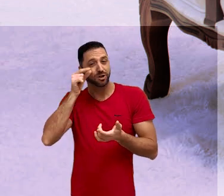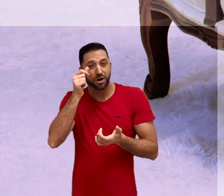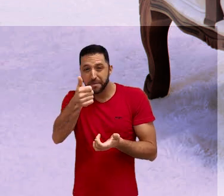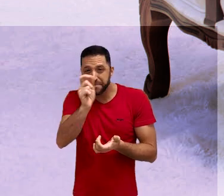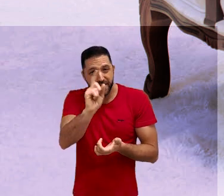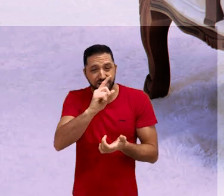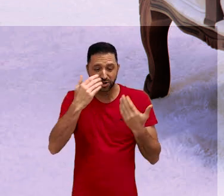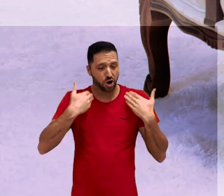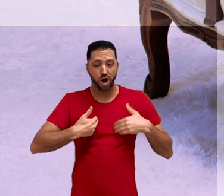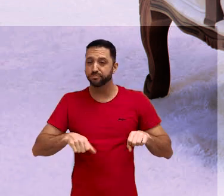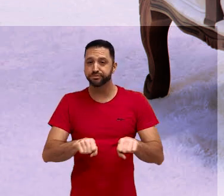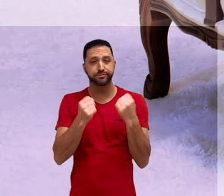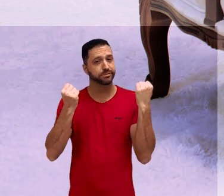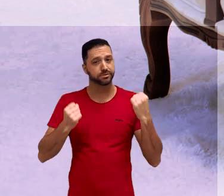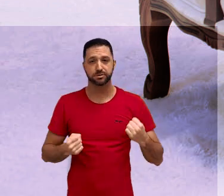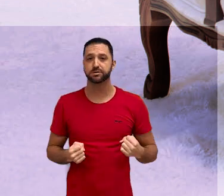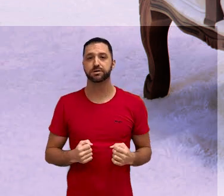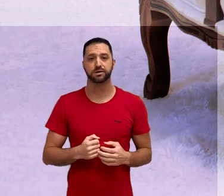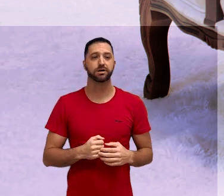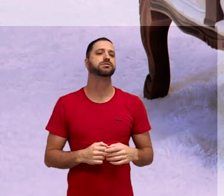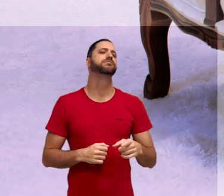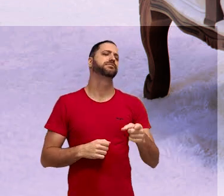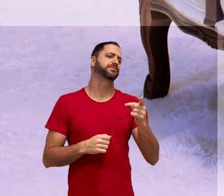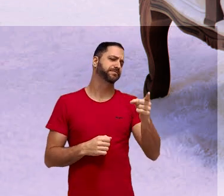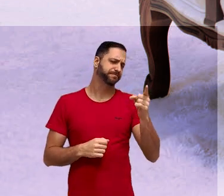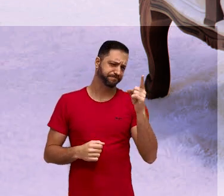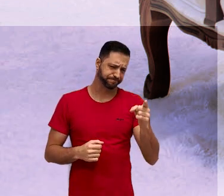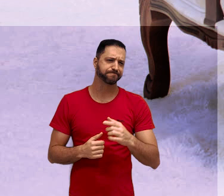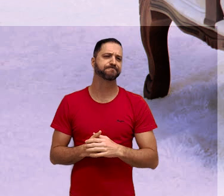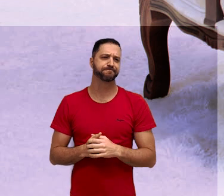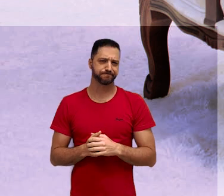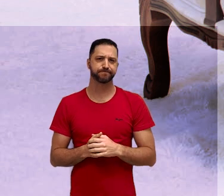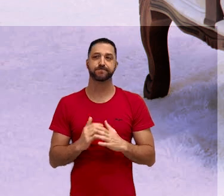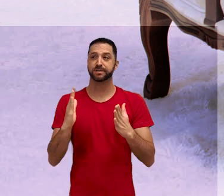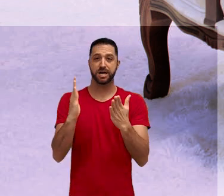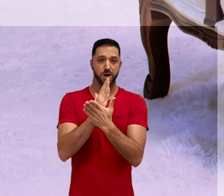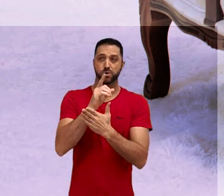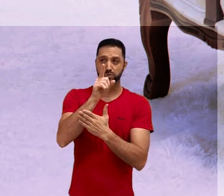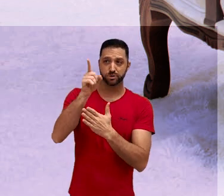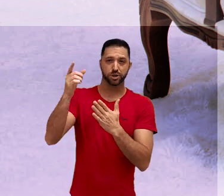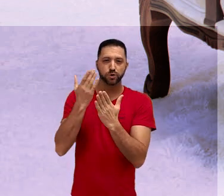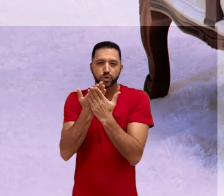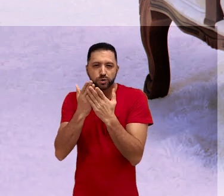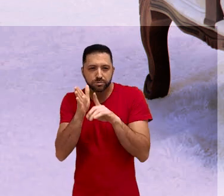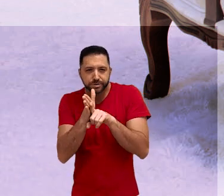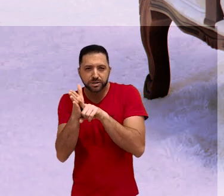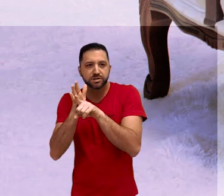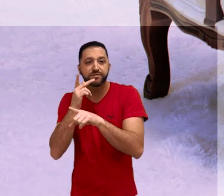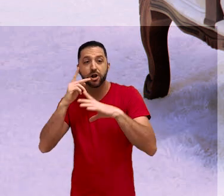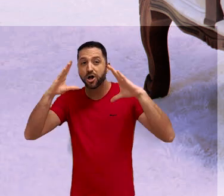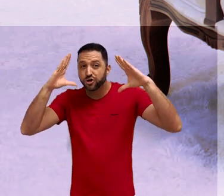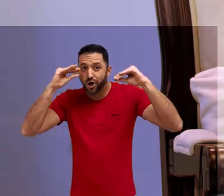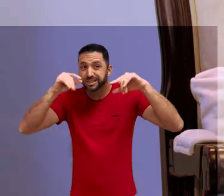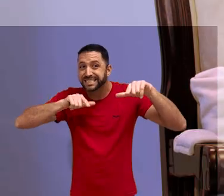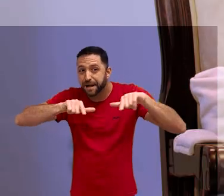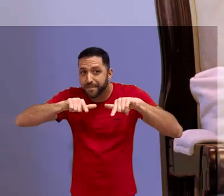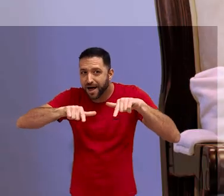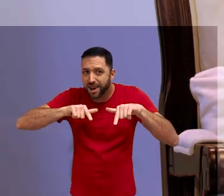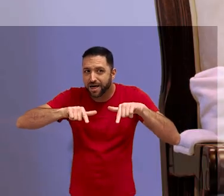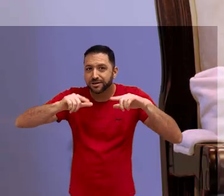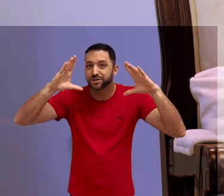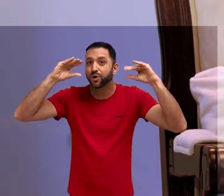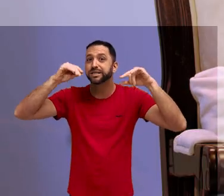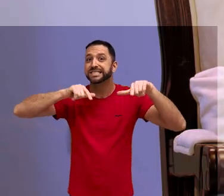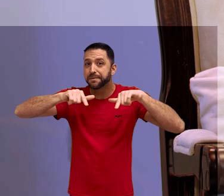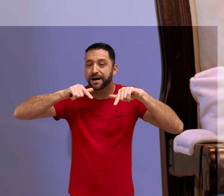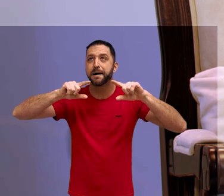porque se você não tem um sono não reparador, isso baixa a tua imunidade. O sono entra no estilo de vida saudável. Inclusive,